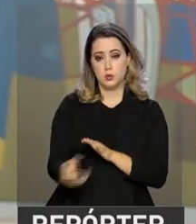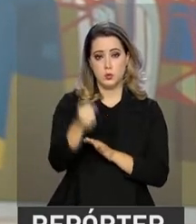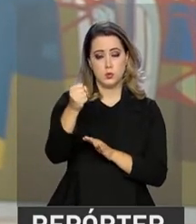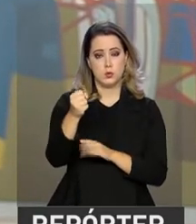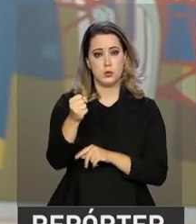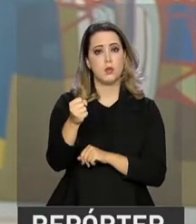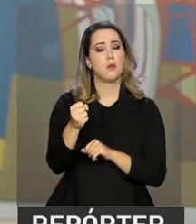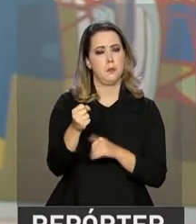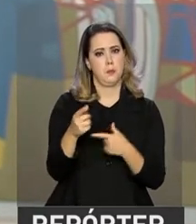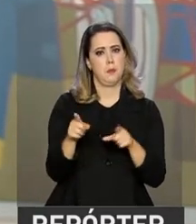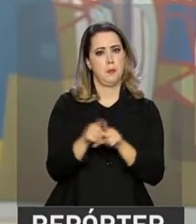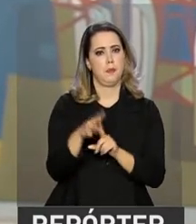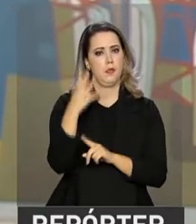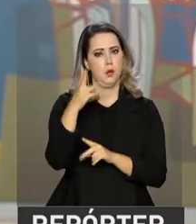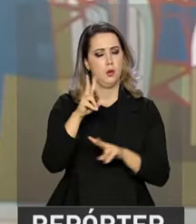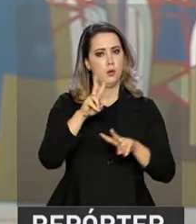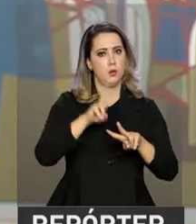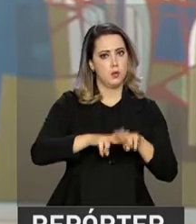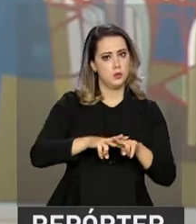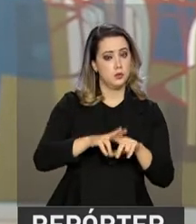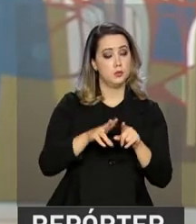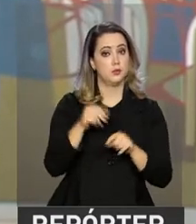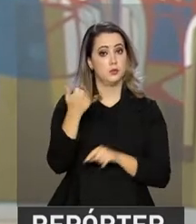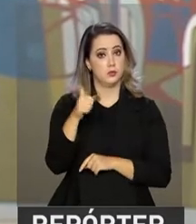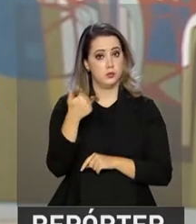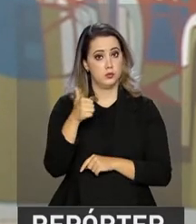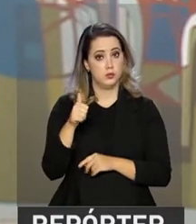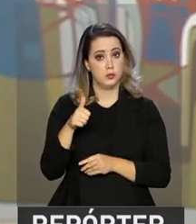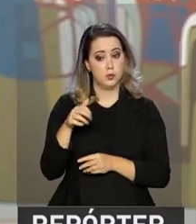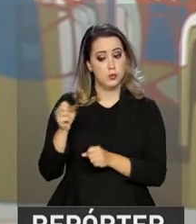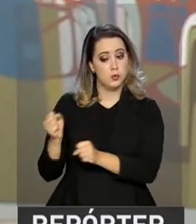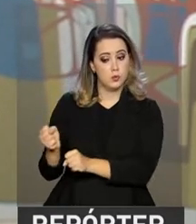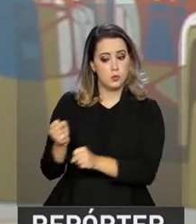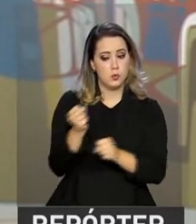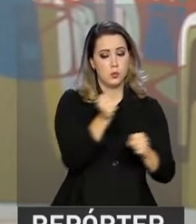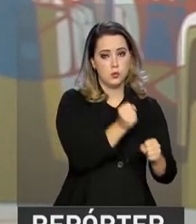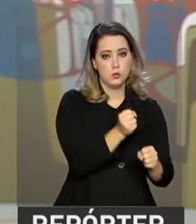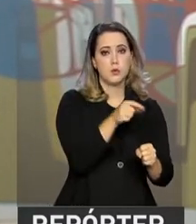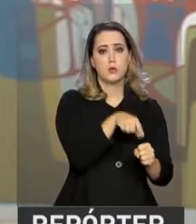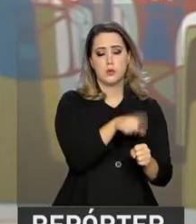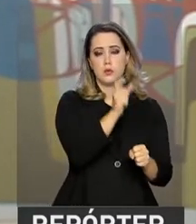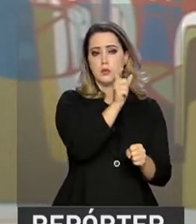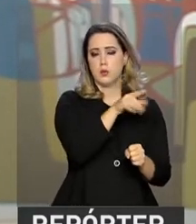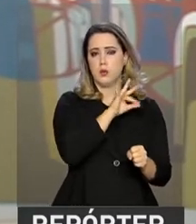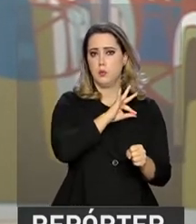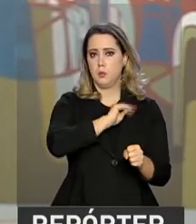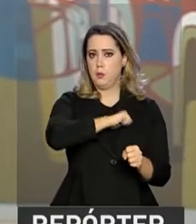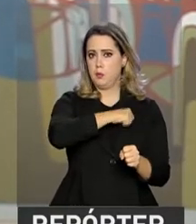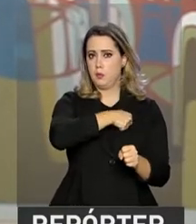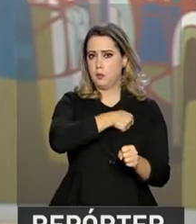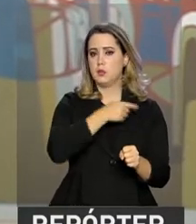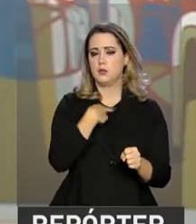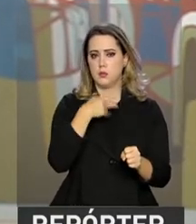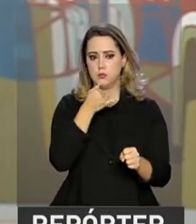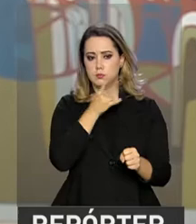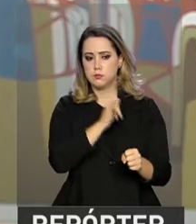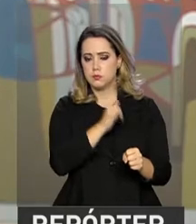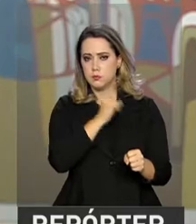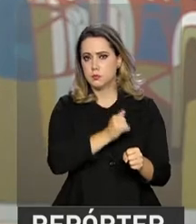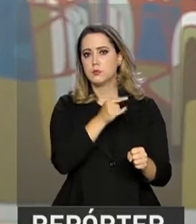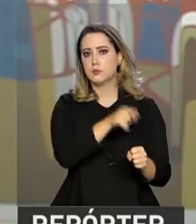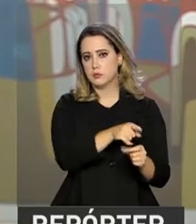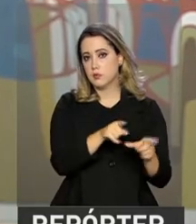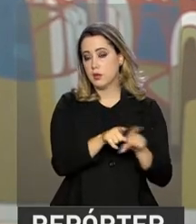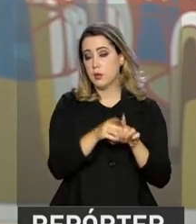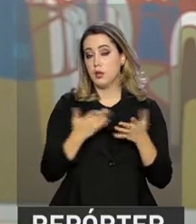44 de prisão preventiva e 11 de condução coercitiva de acordo com as investigações da polícia federal as fraudes